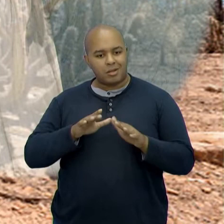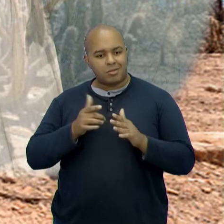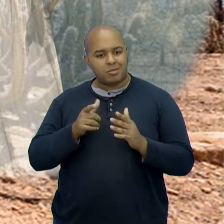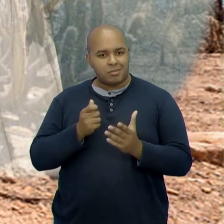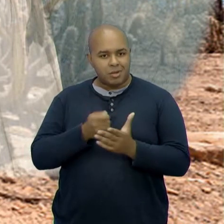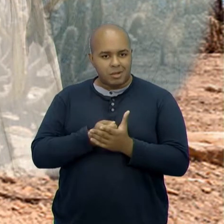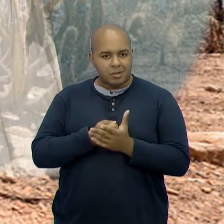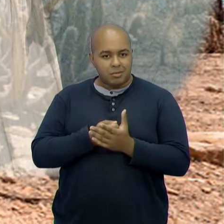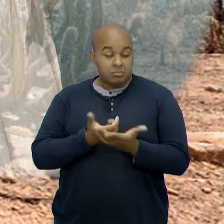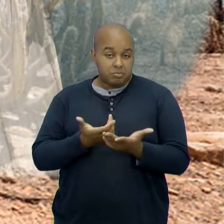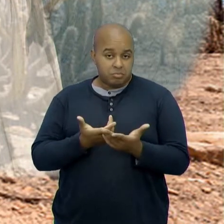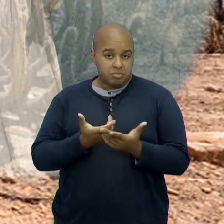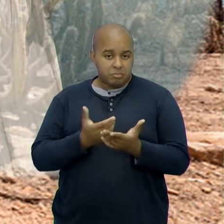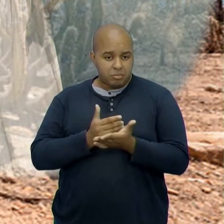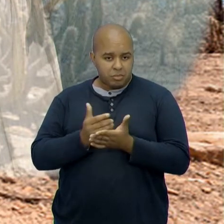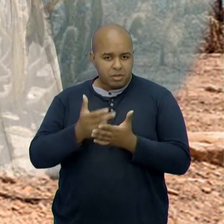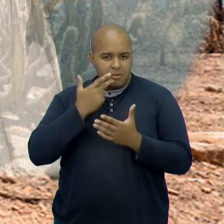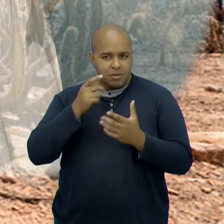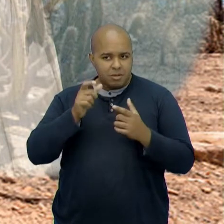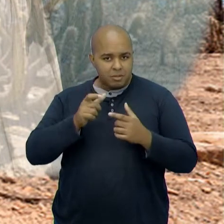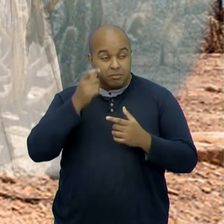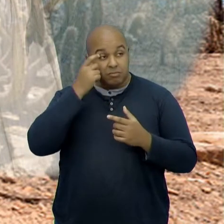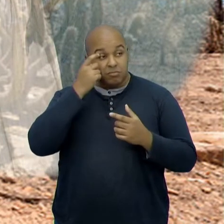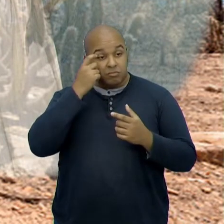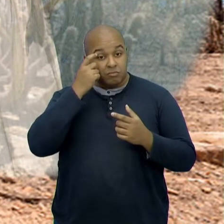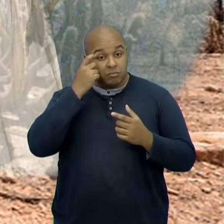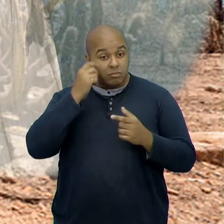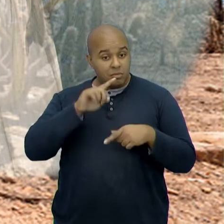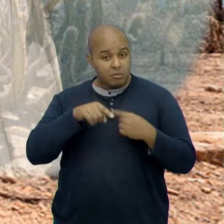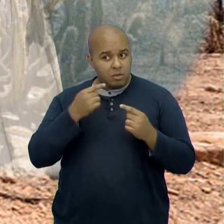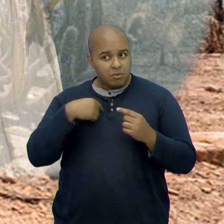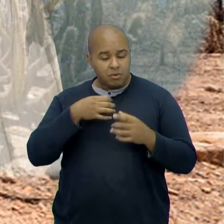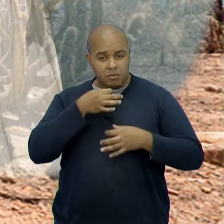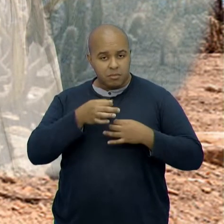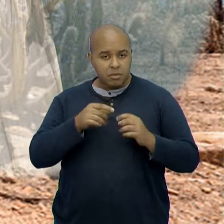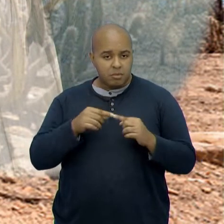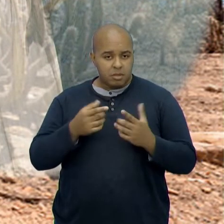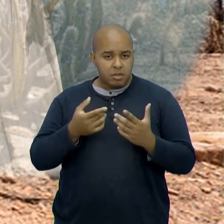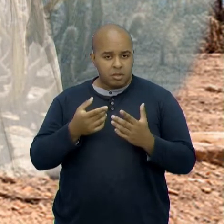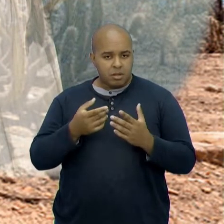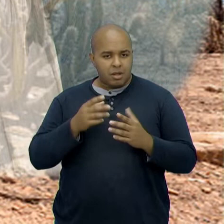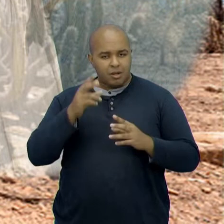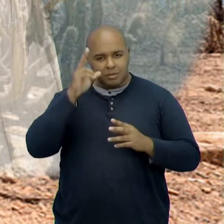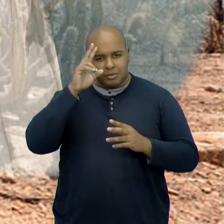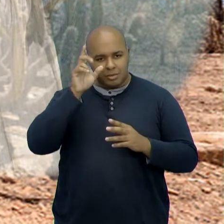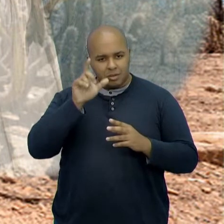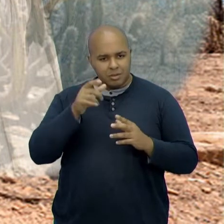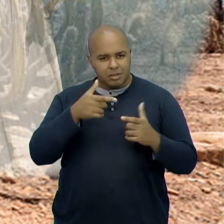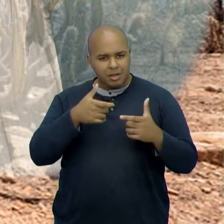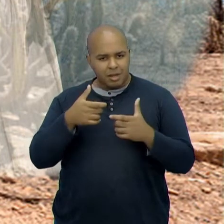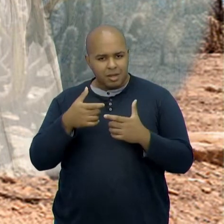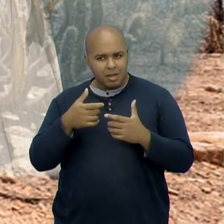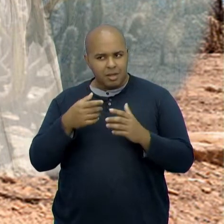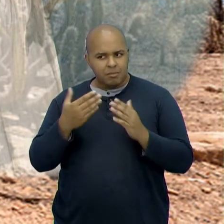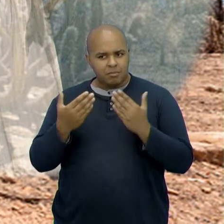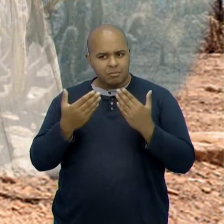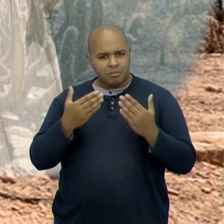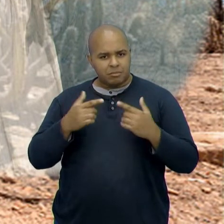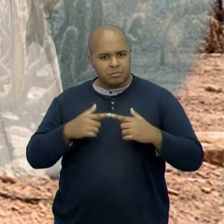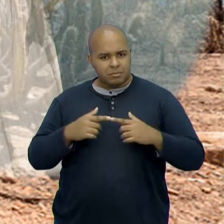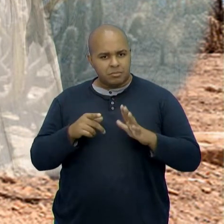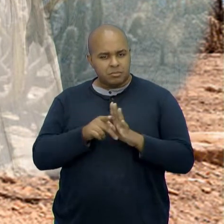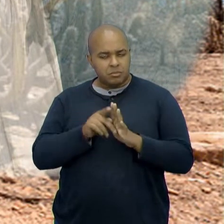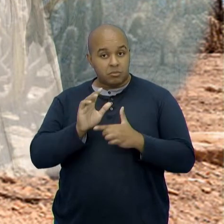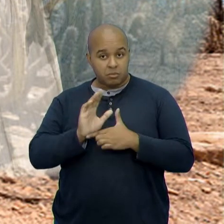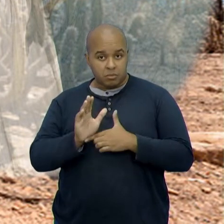pagá-los, tá? Então eu vou começar falando sobre isso e depois eu vou comentando a história da guerra, associando com